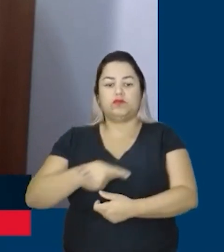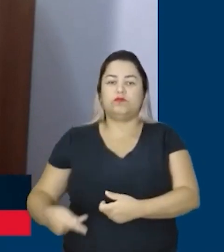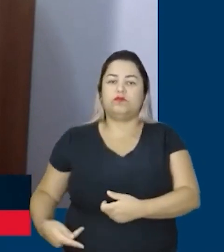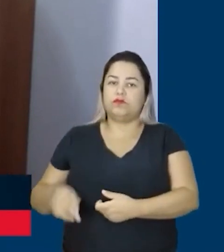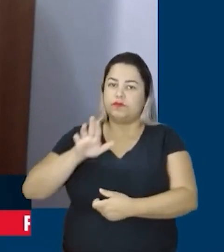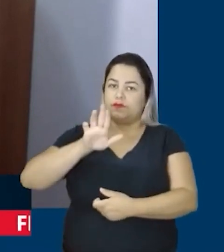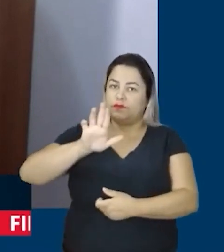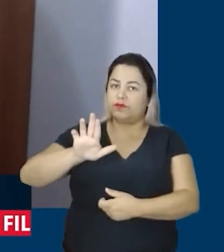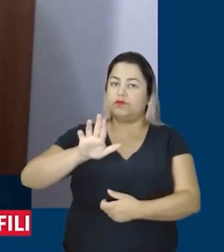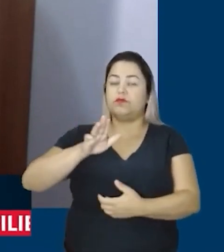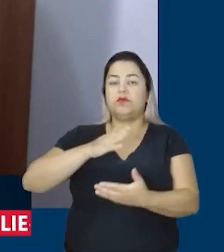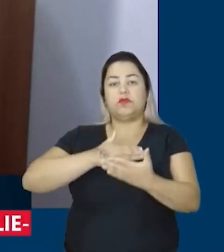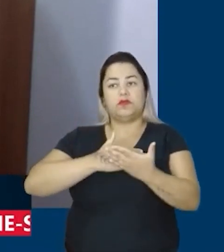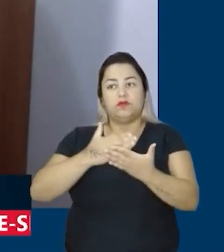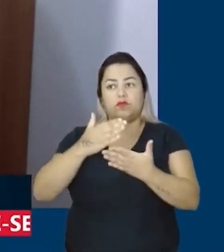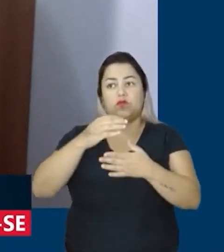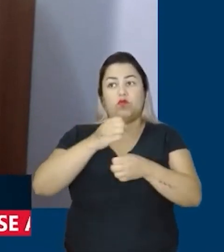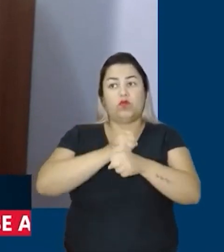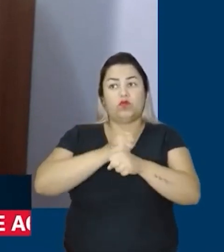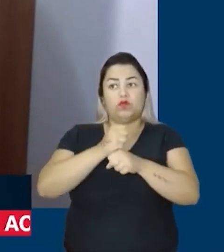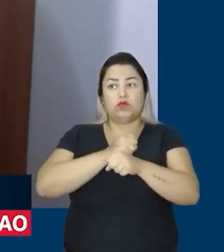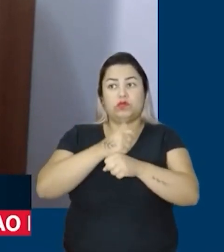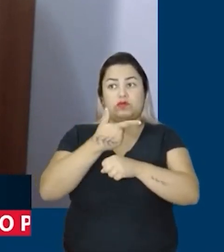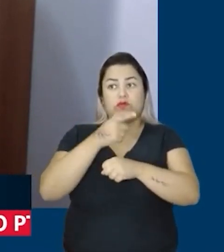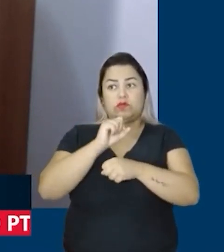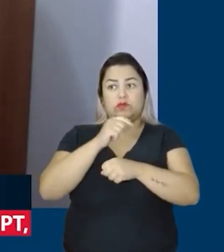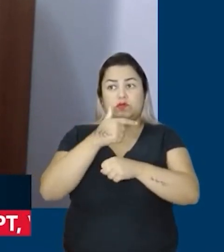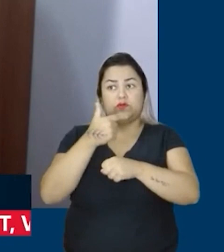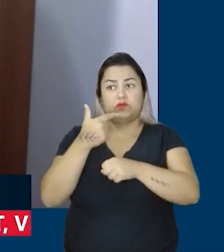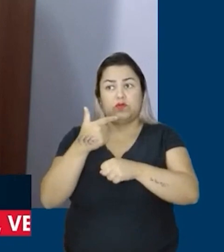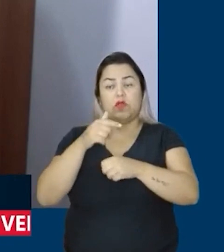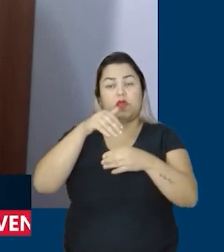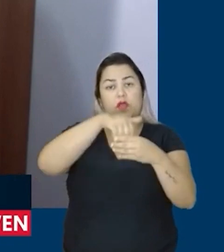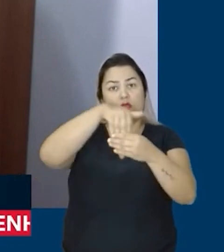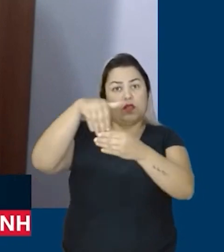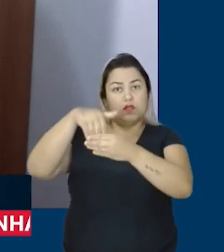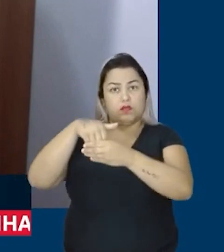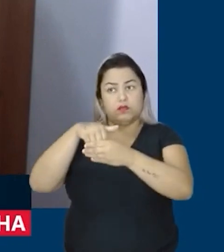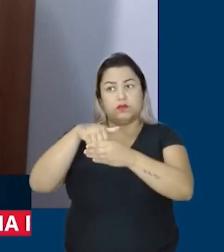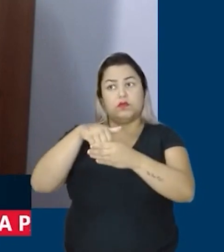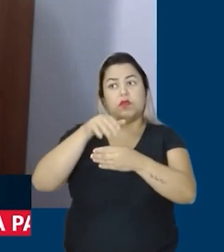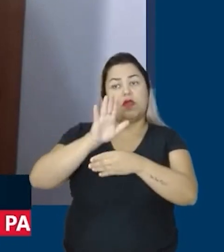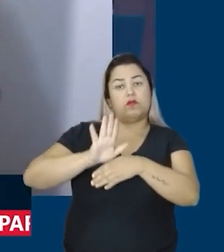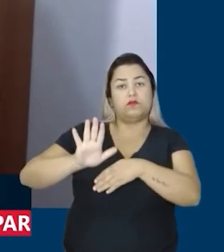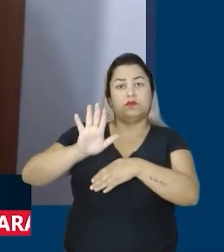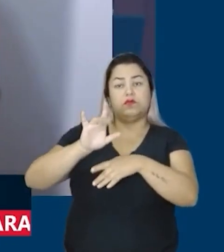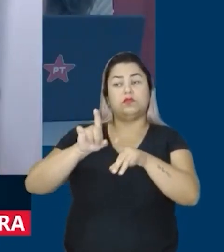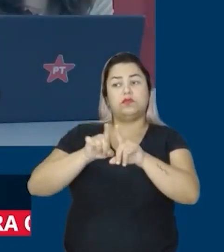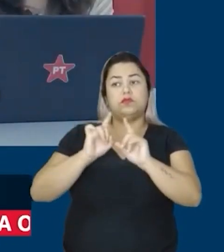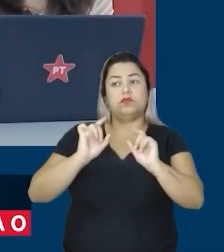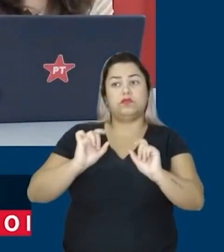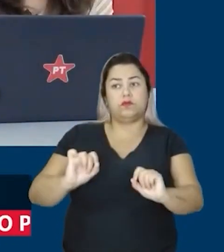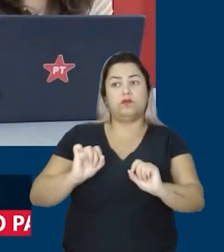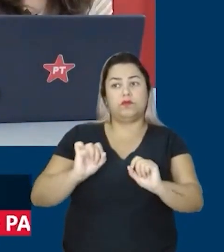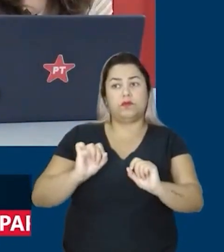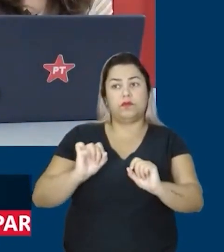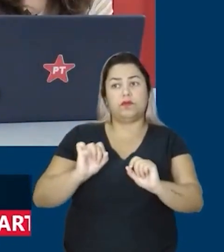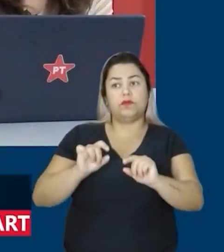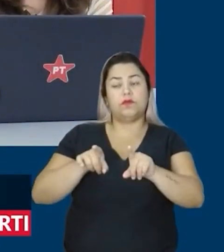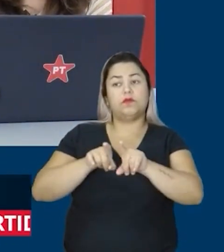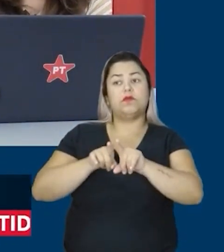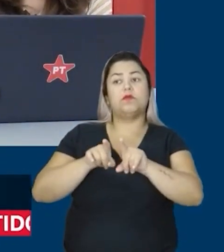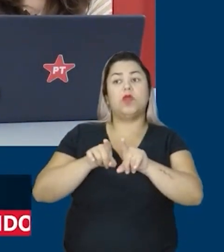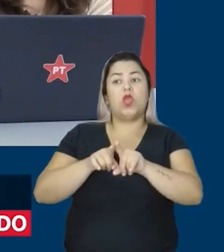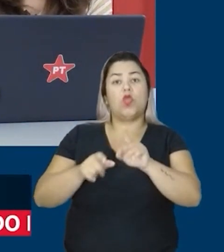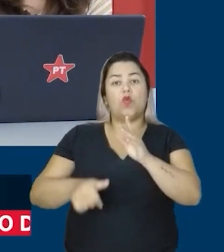inicia no ano de 2022 com as eleições nacionais. E é também, em grande medida,